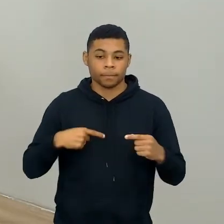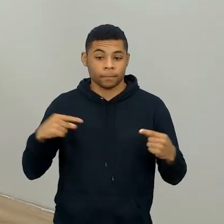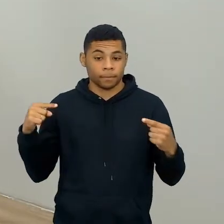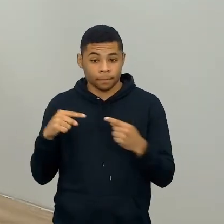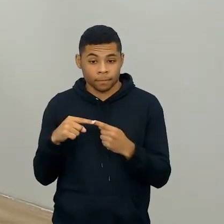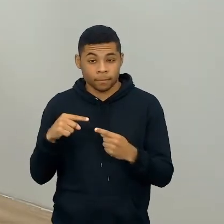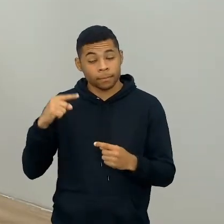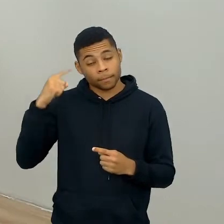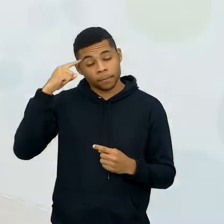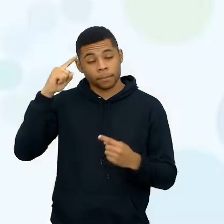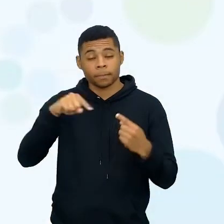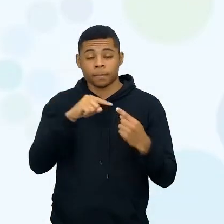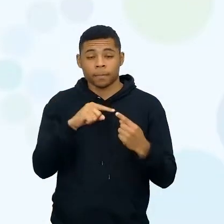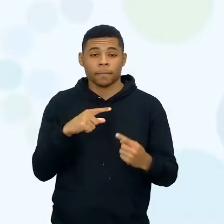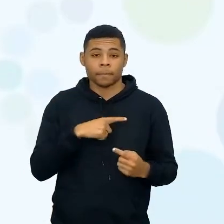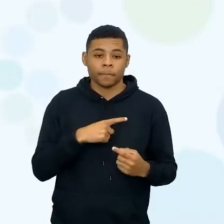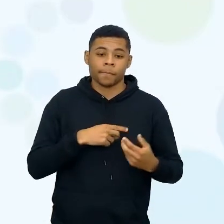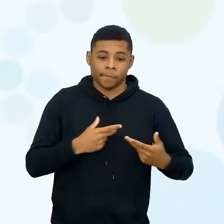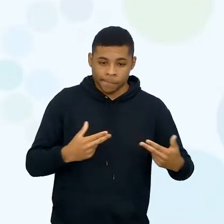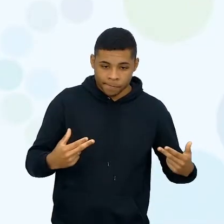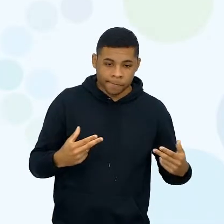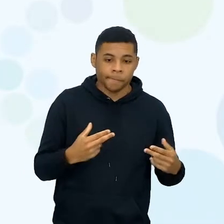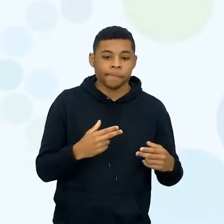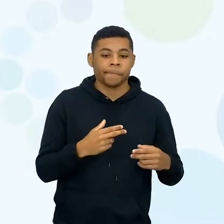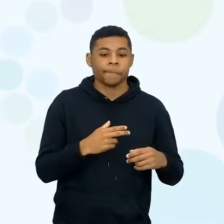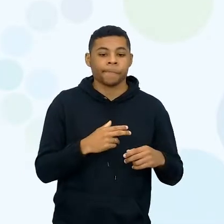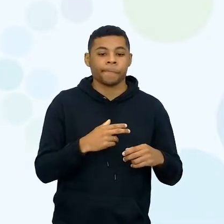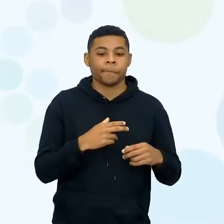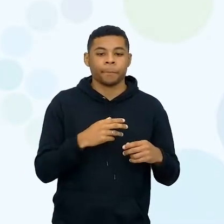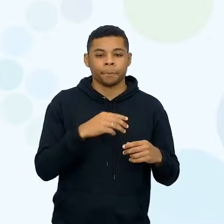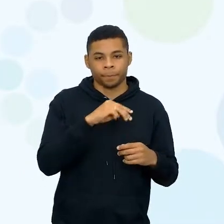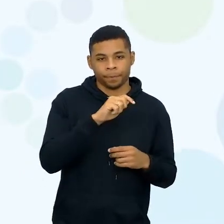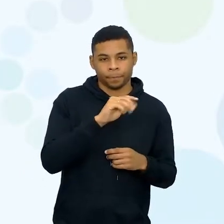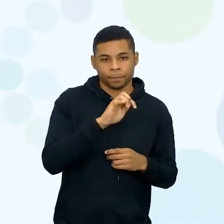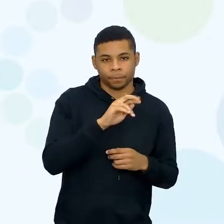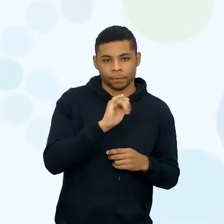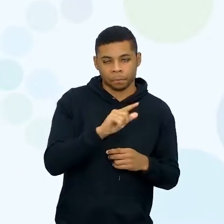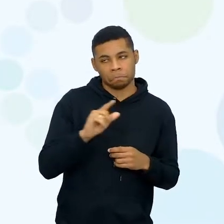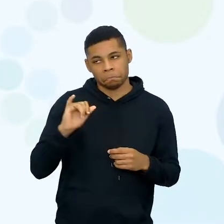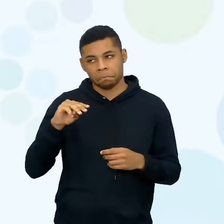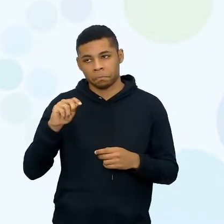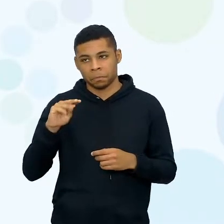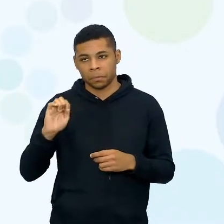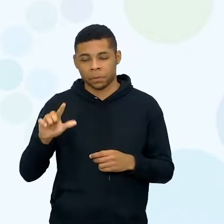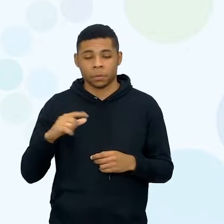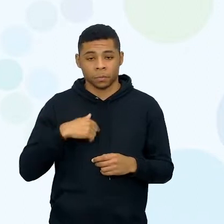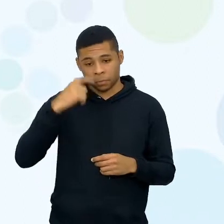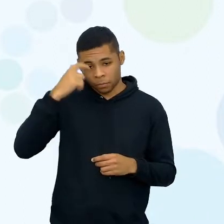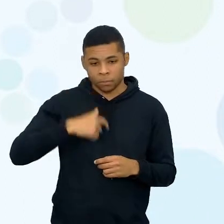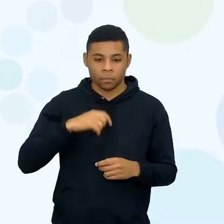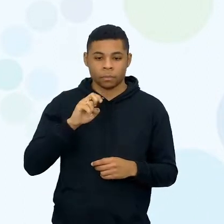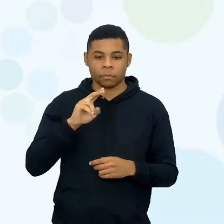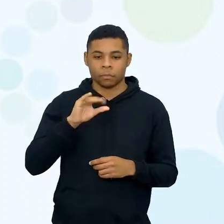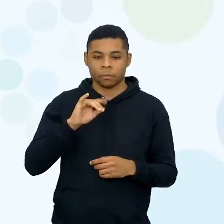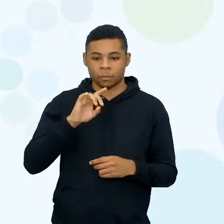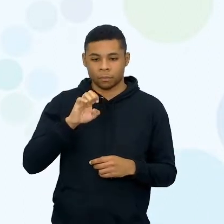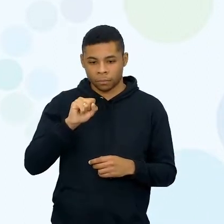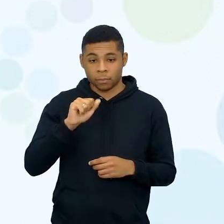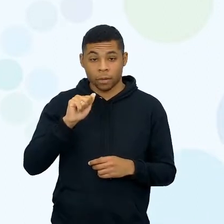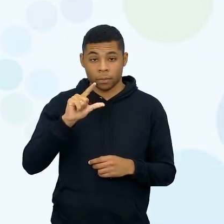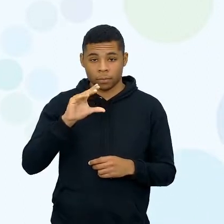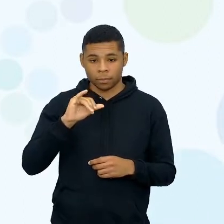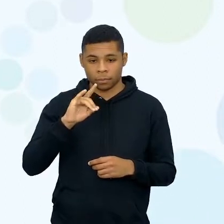cultura material e imaterial. Eu sou o professor Alcides Guerreiro, minha